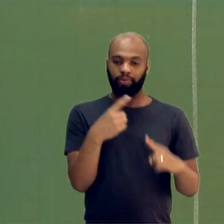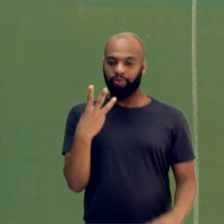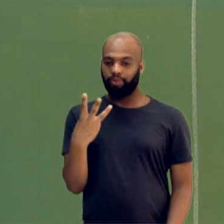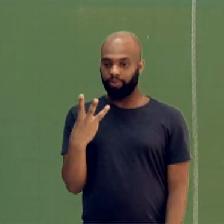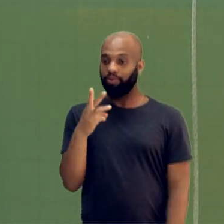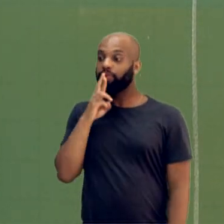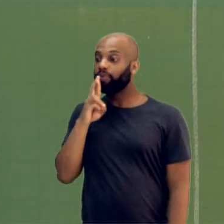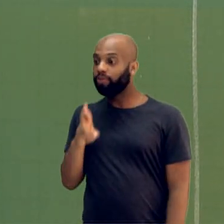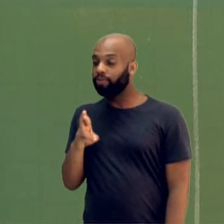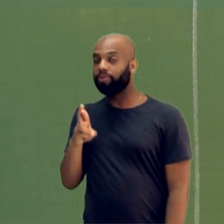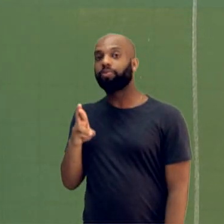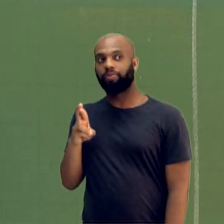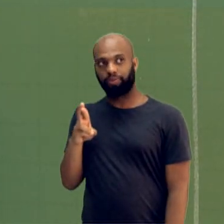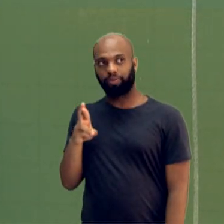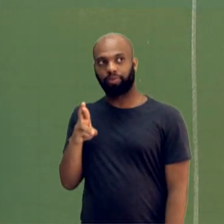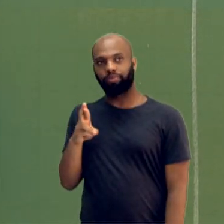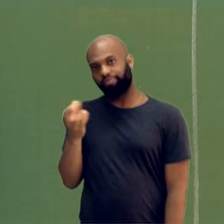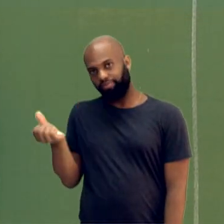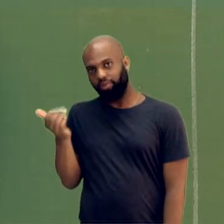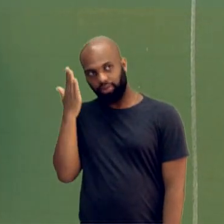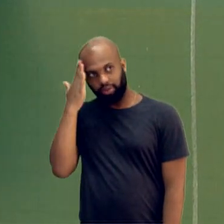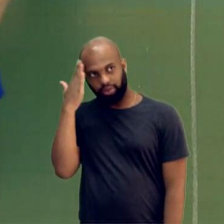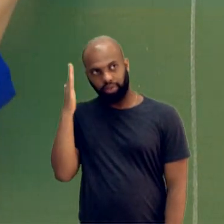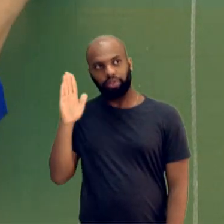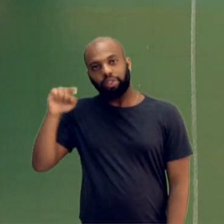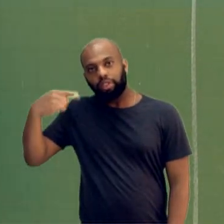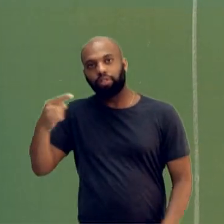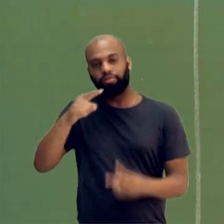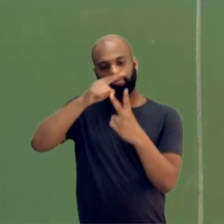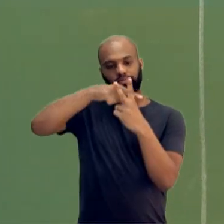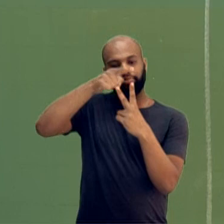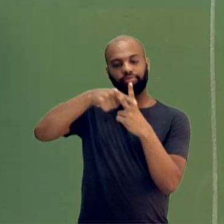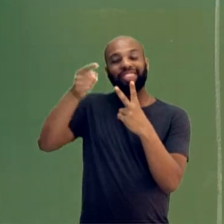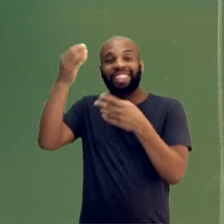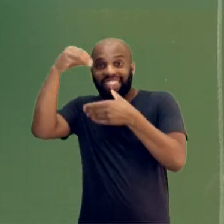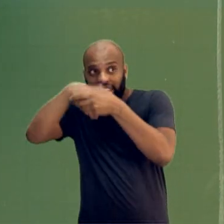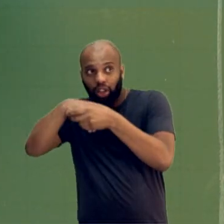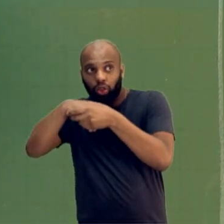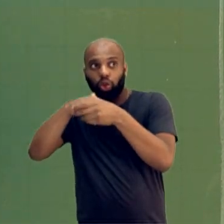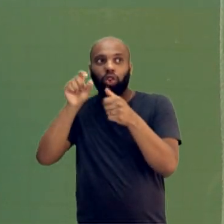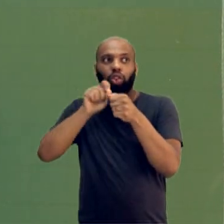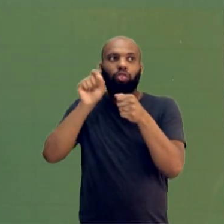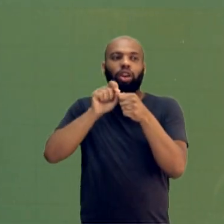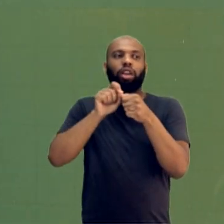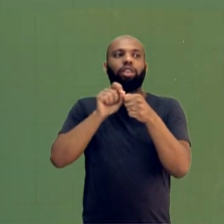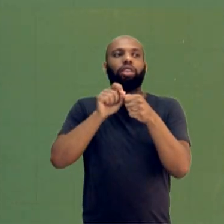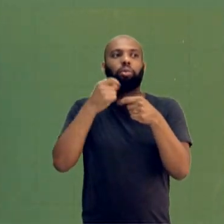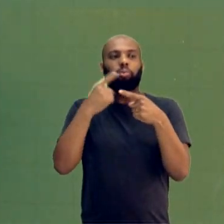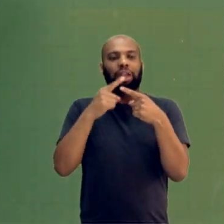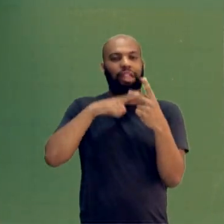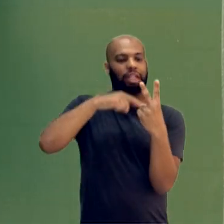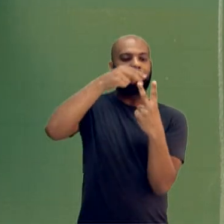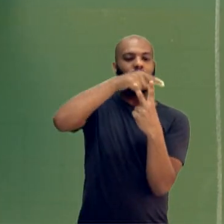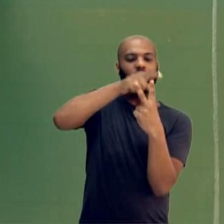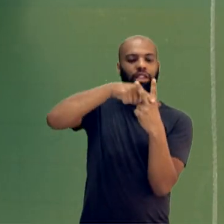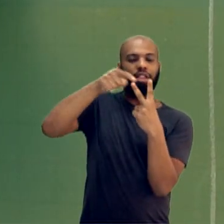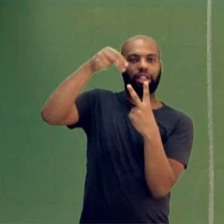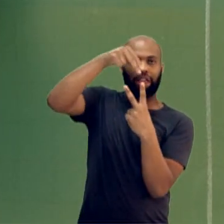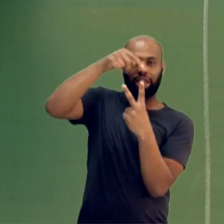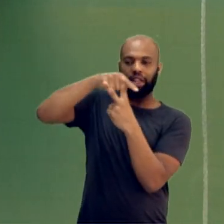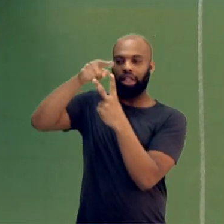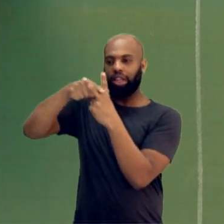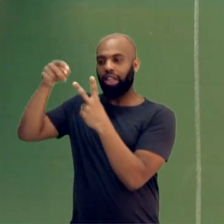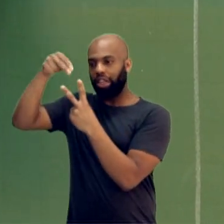3, vamos lá, 2 vezes 3, e agora num único radical, porque ambas possuem o mesmo índice,